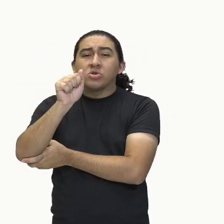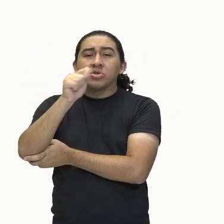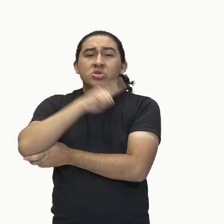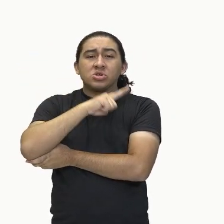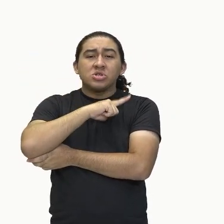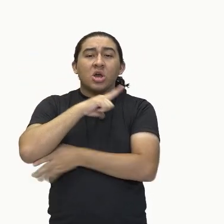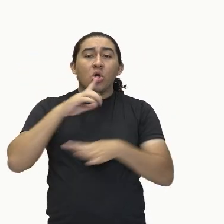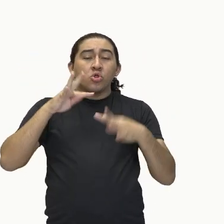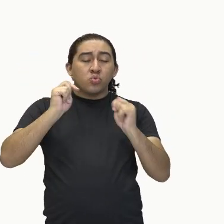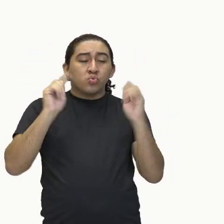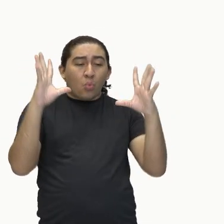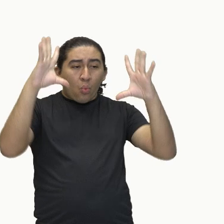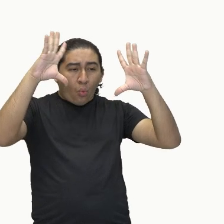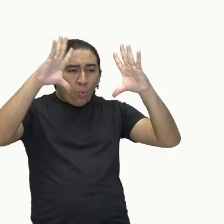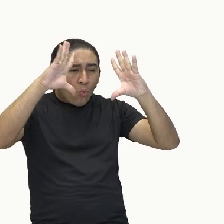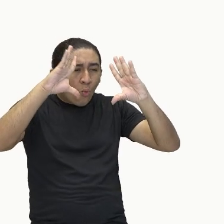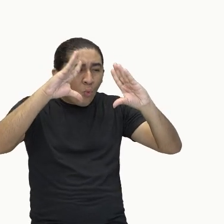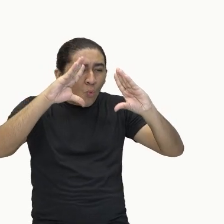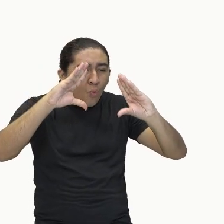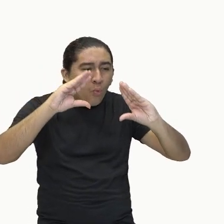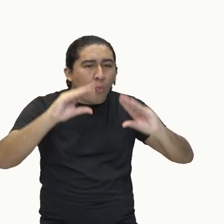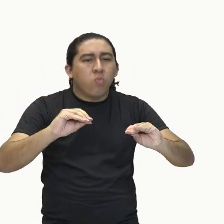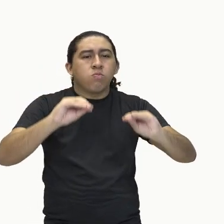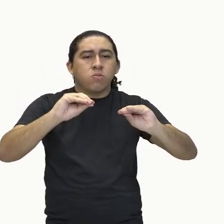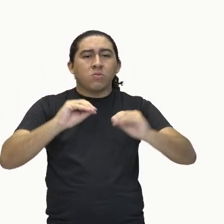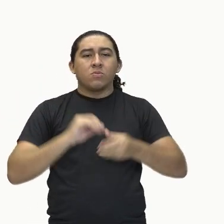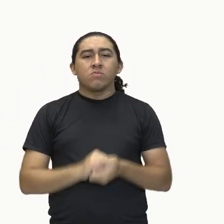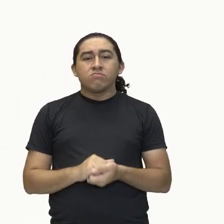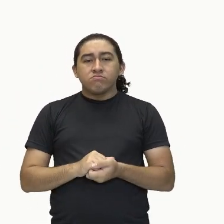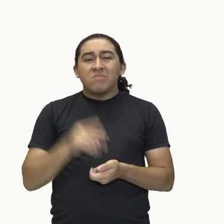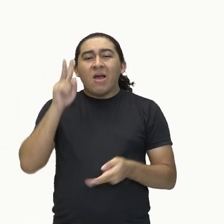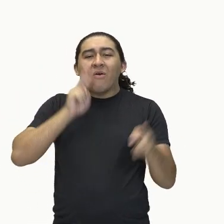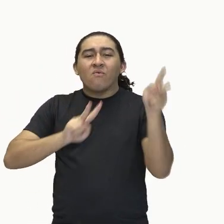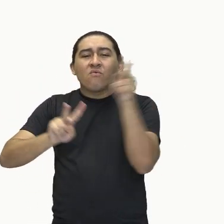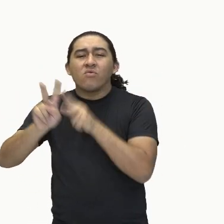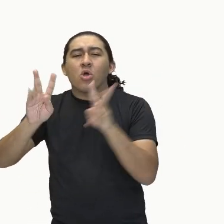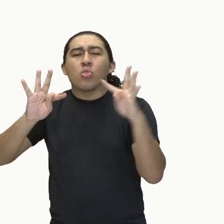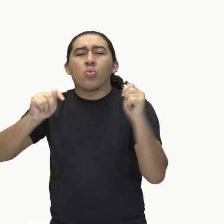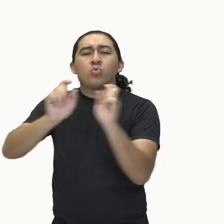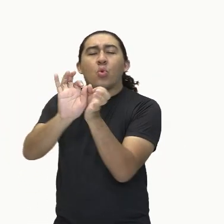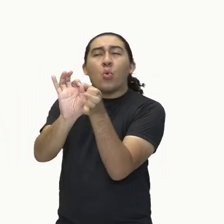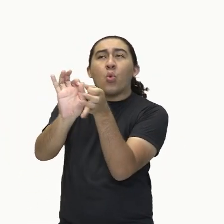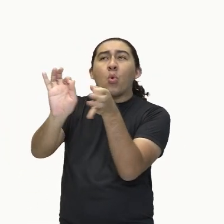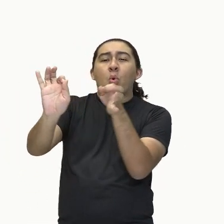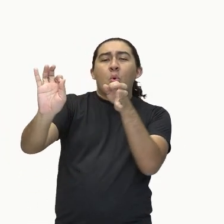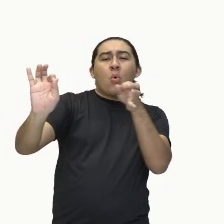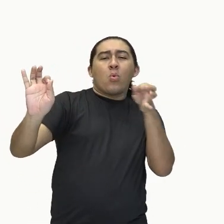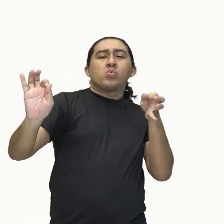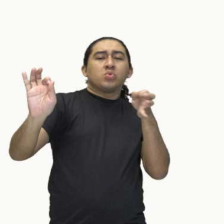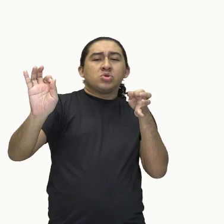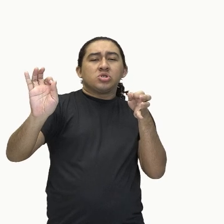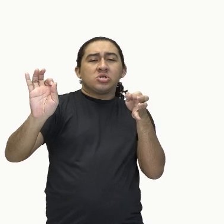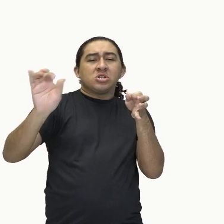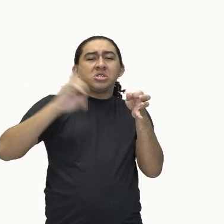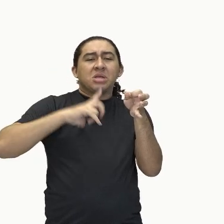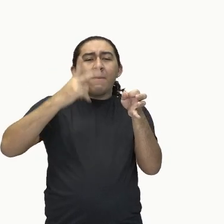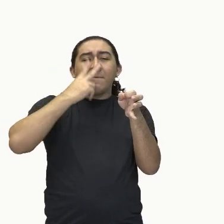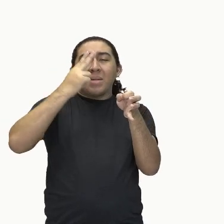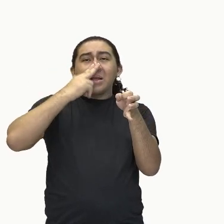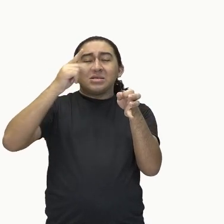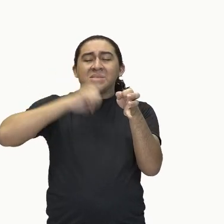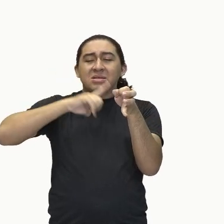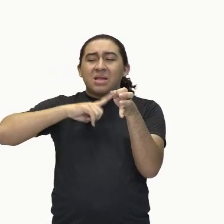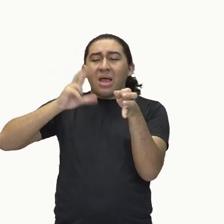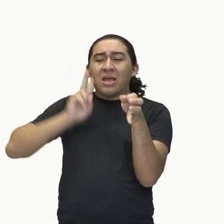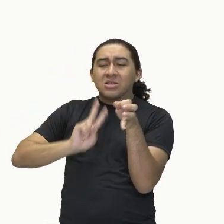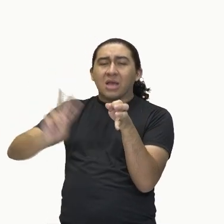a amplidão. Se via tudo longe, num halo que divinizava e